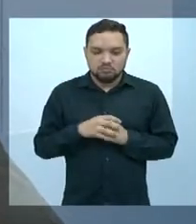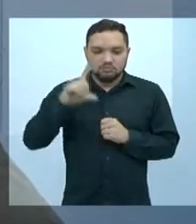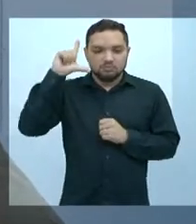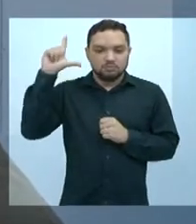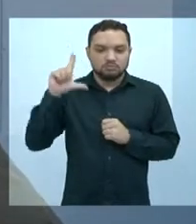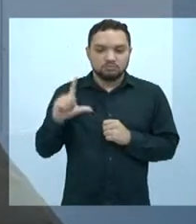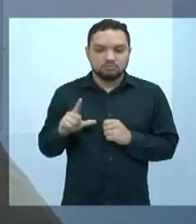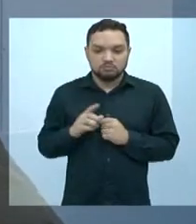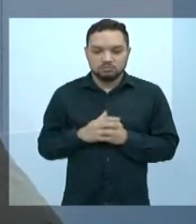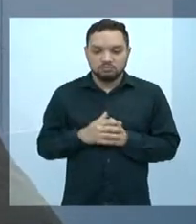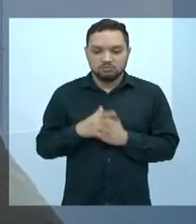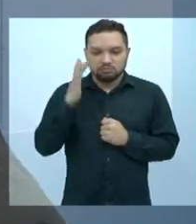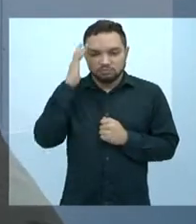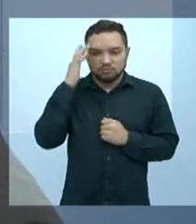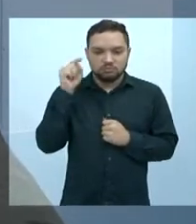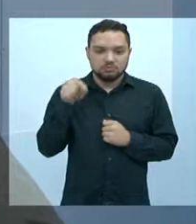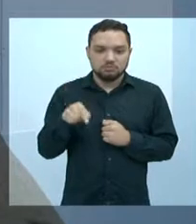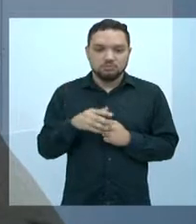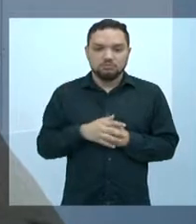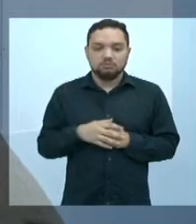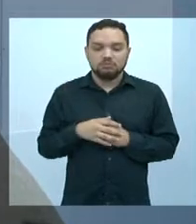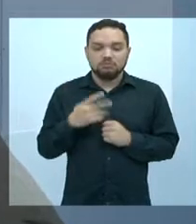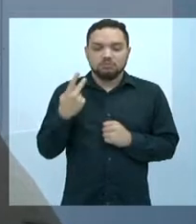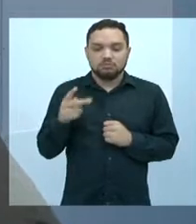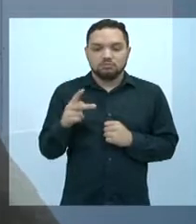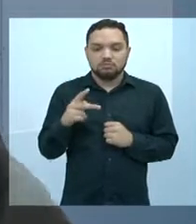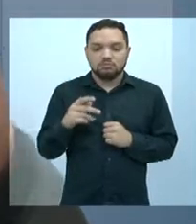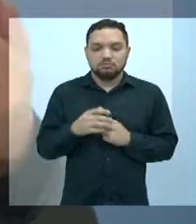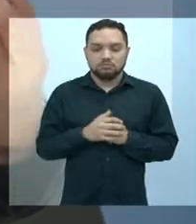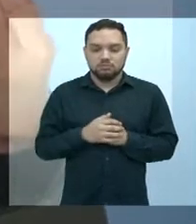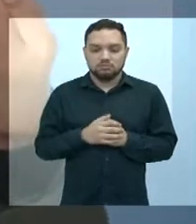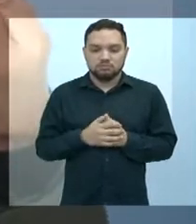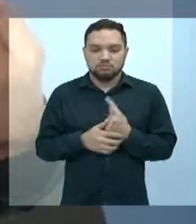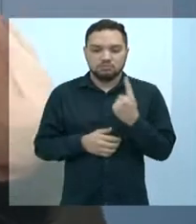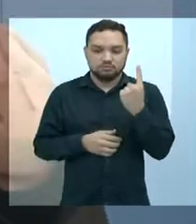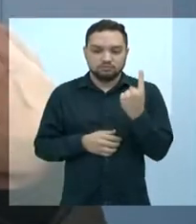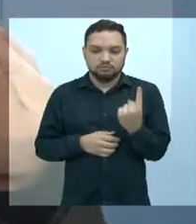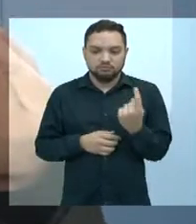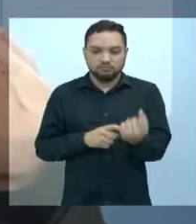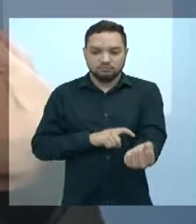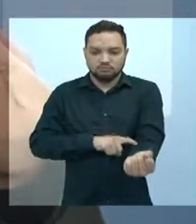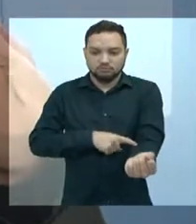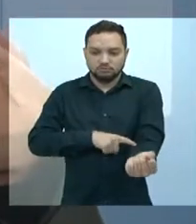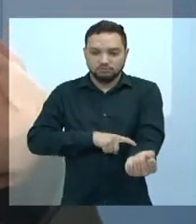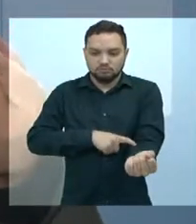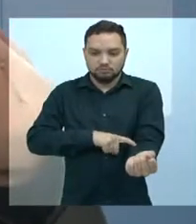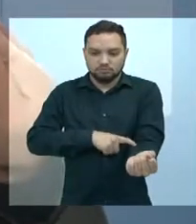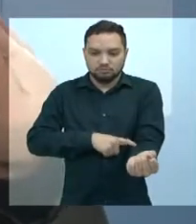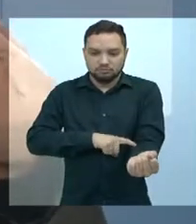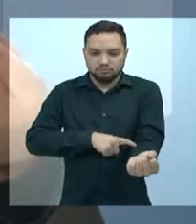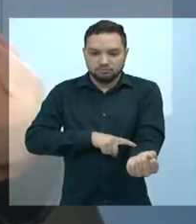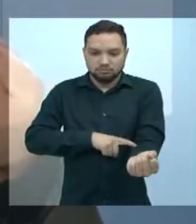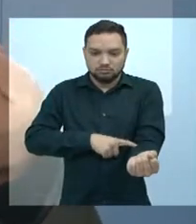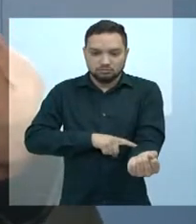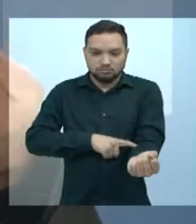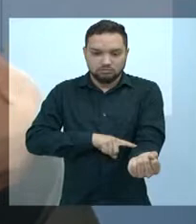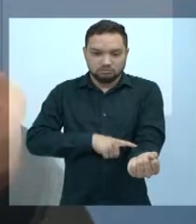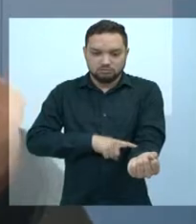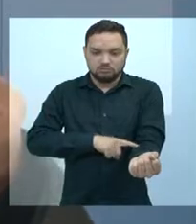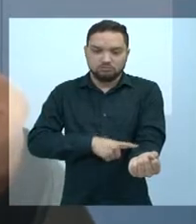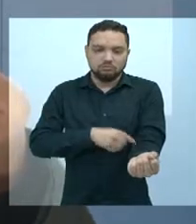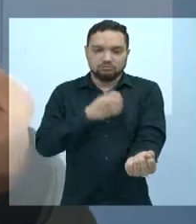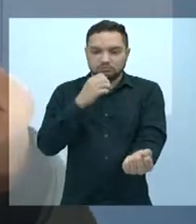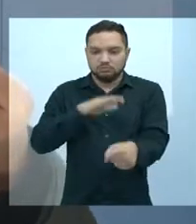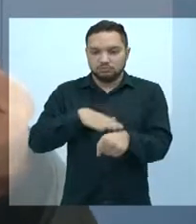Lins, não. Eu acredito que essas duas candidaturas poderão ser a figura do Eumano de Freitas, que tem um trânsito maior, que seria até